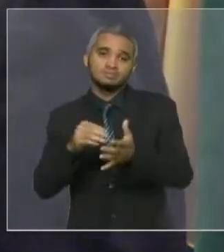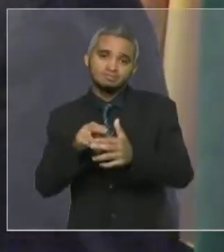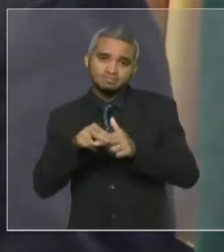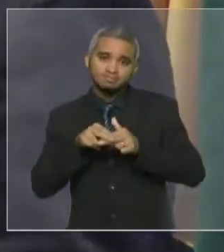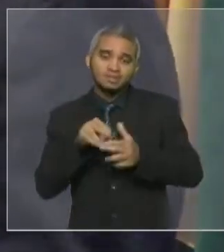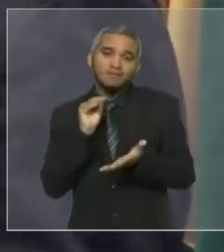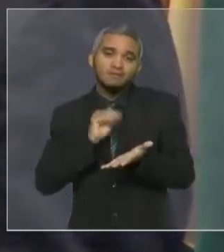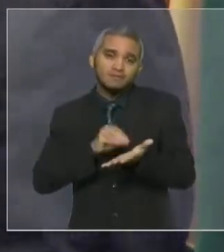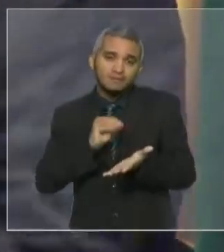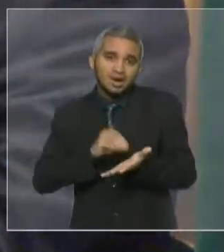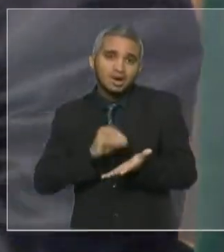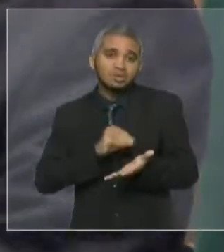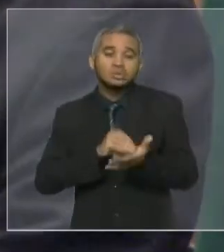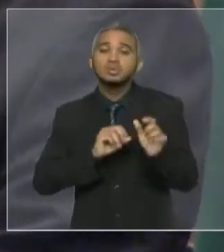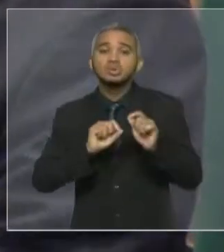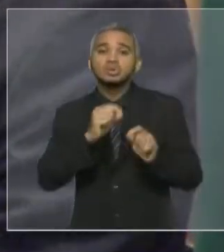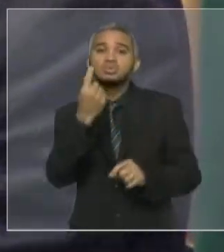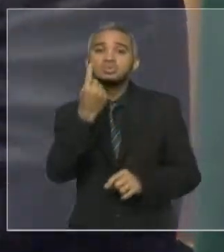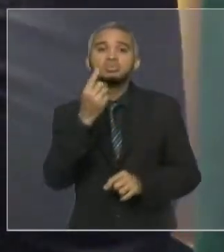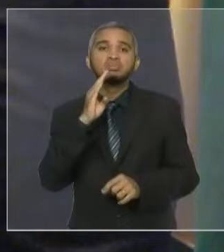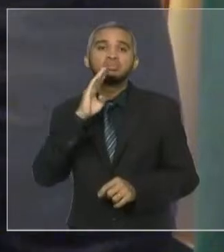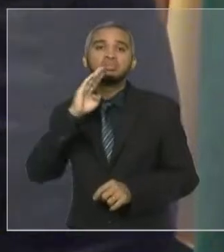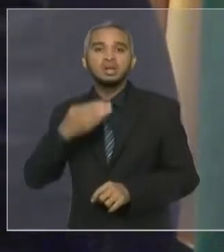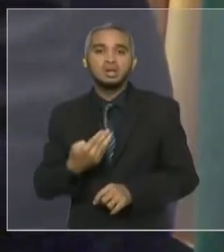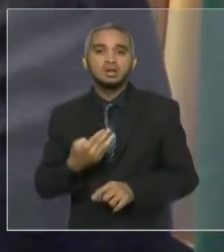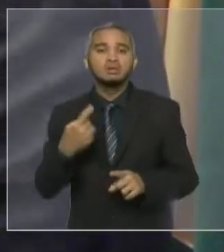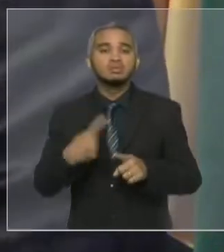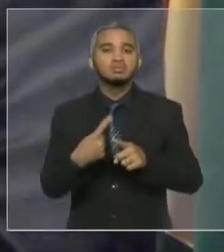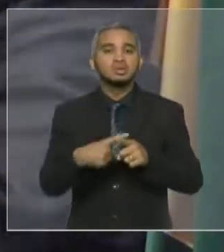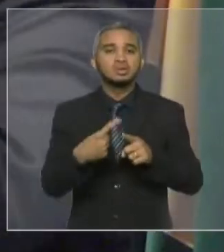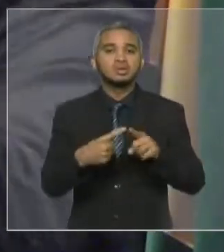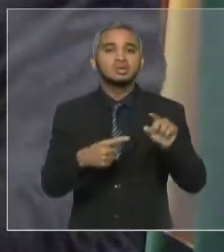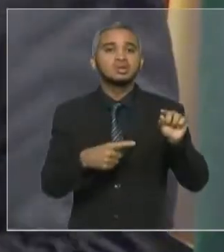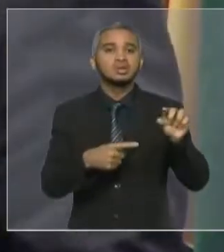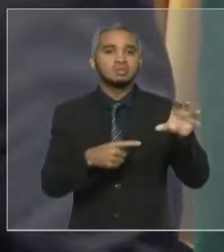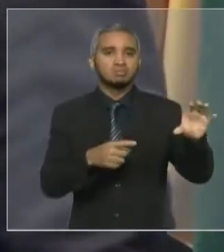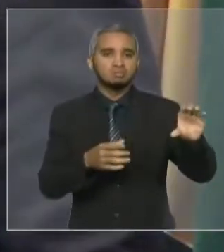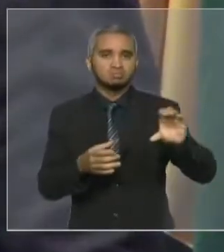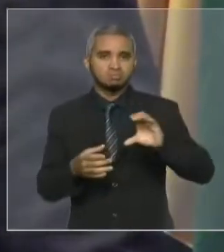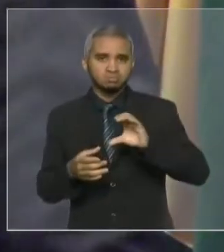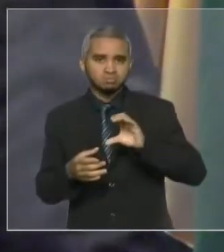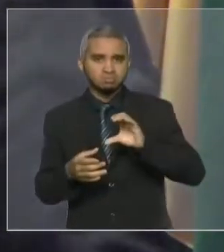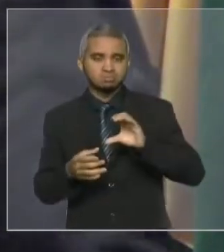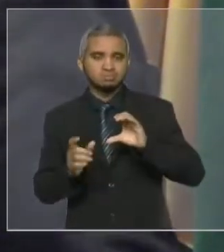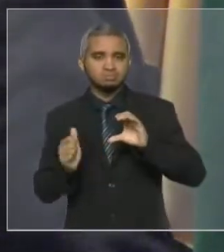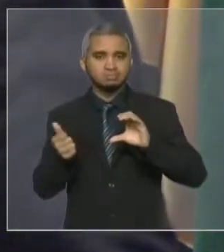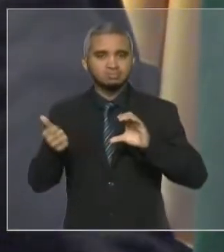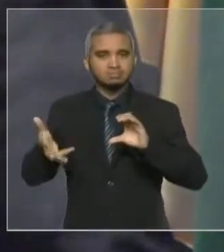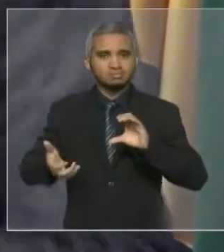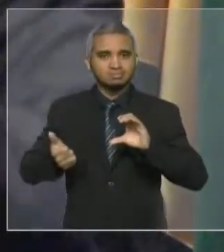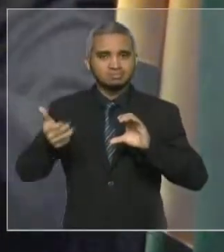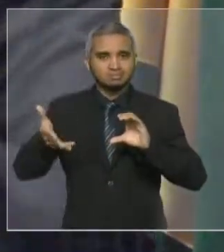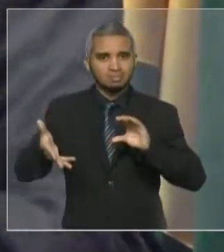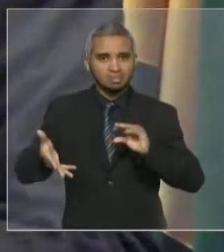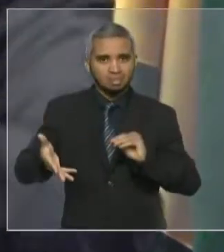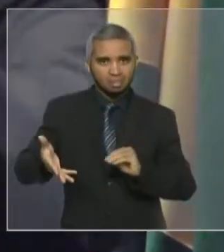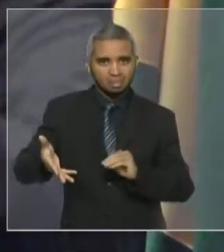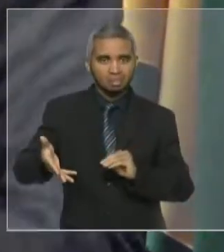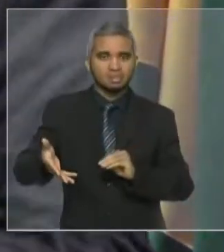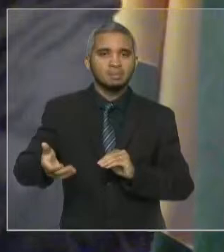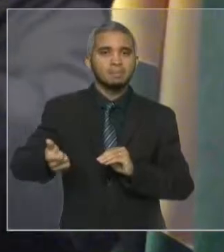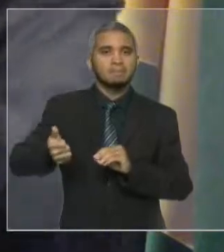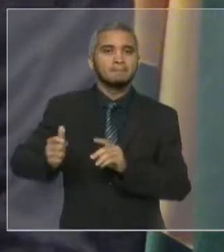1 bilhão de reais entre a receita e a despesa. Significa dizer, deputado Neto Evangelista, que o